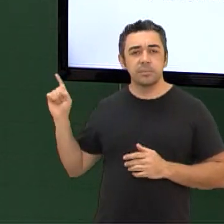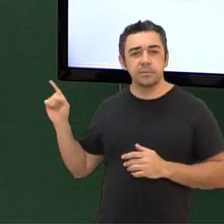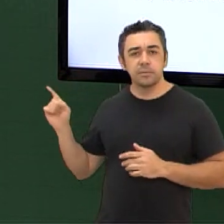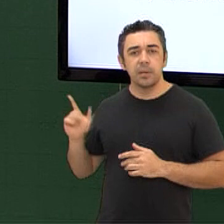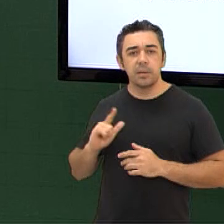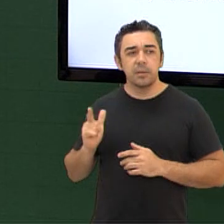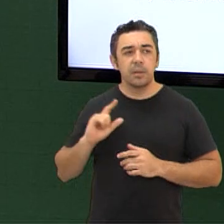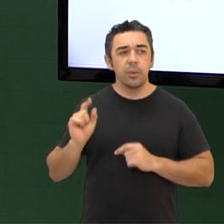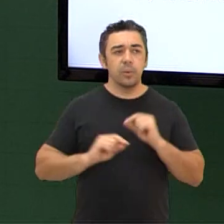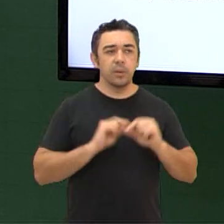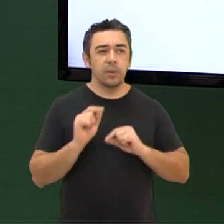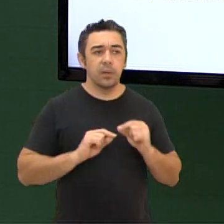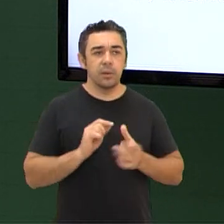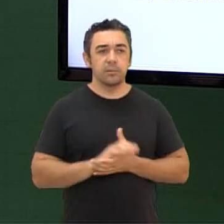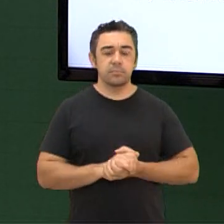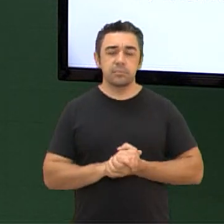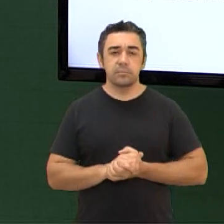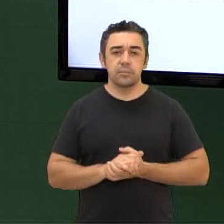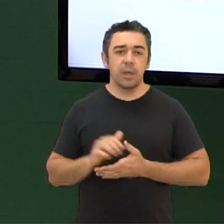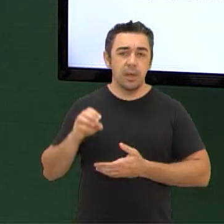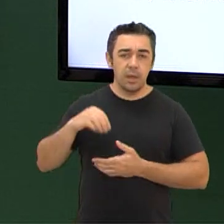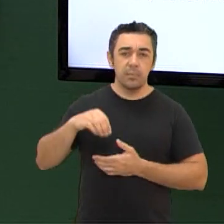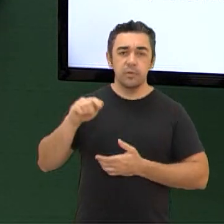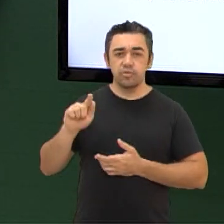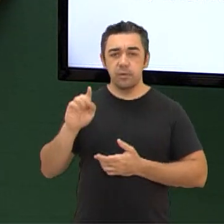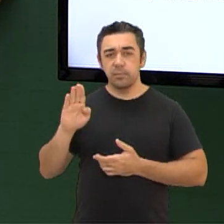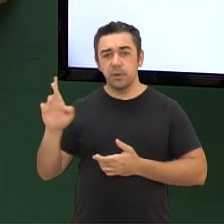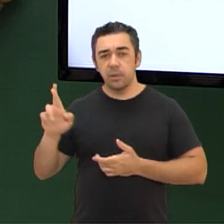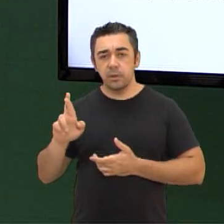vai formar isso aqui, ó.